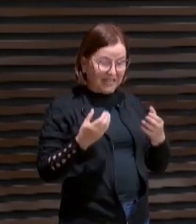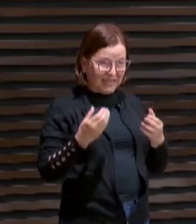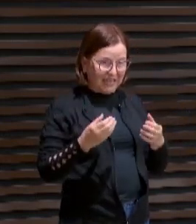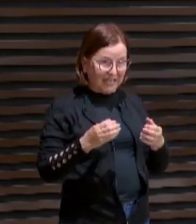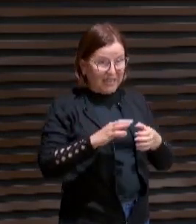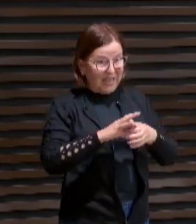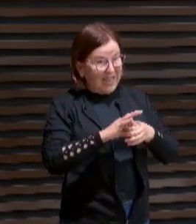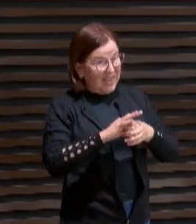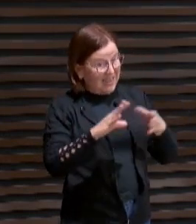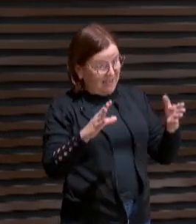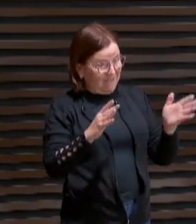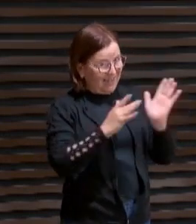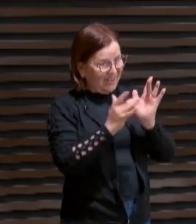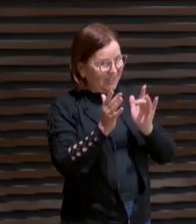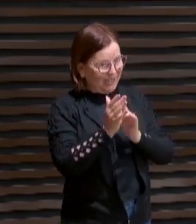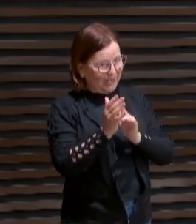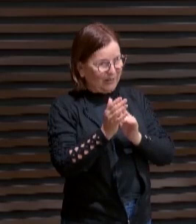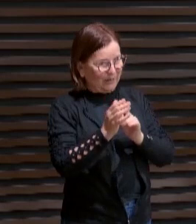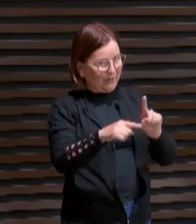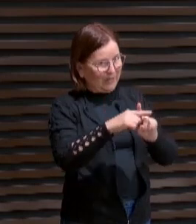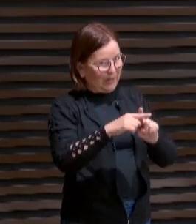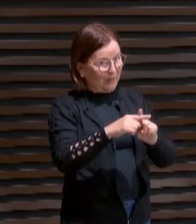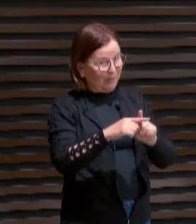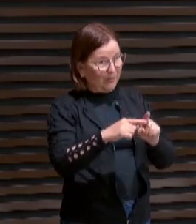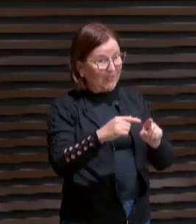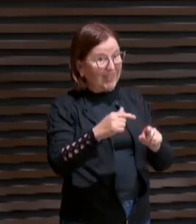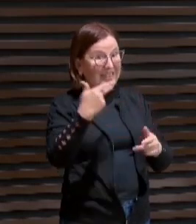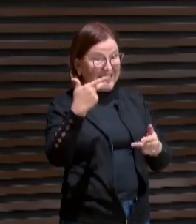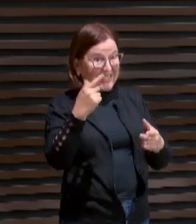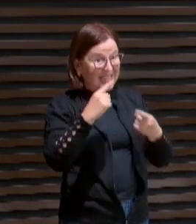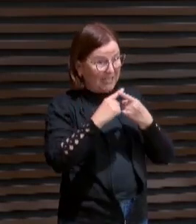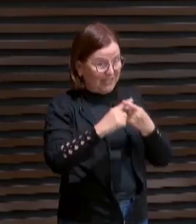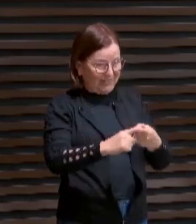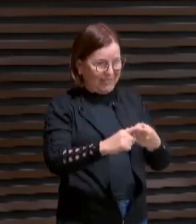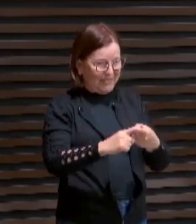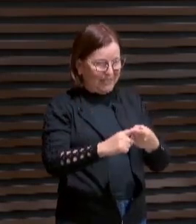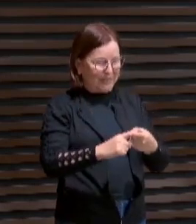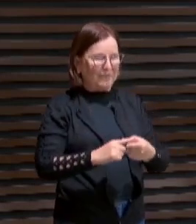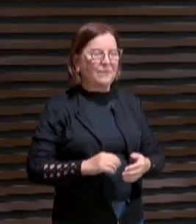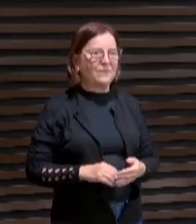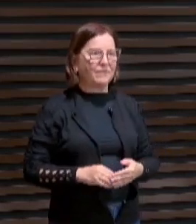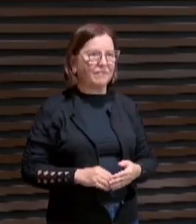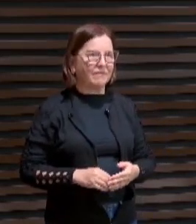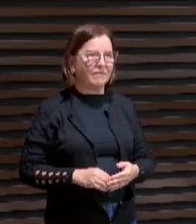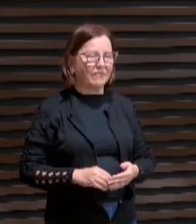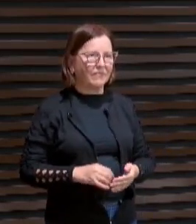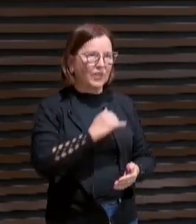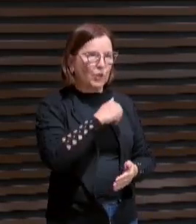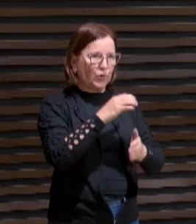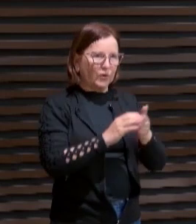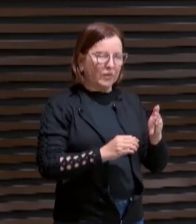da cruz. Vamos só relembrar. João 18, 38, eu vou ler